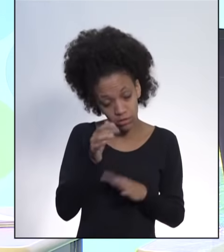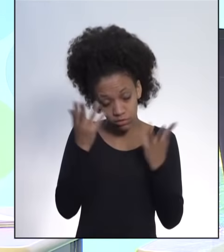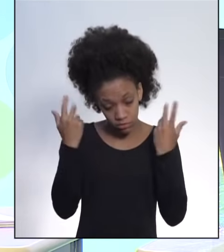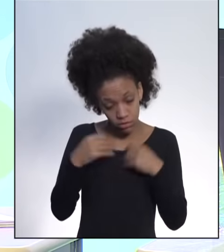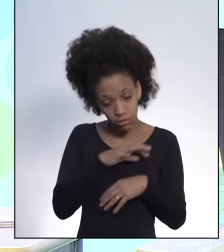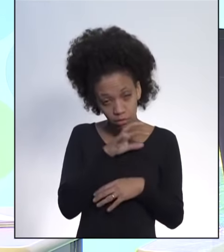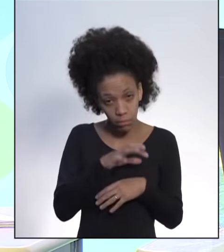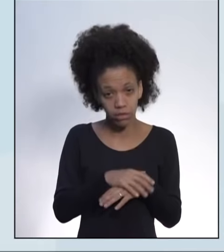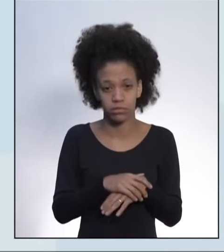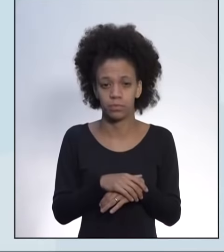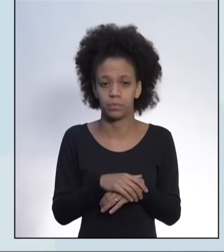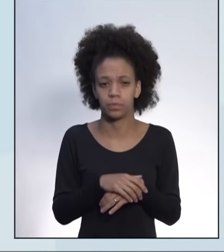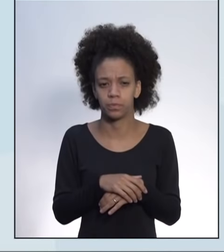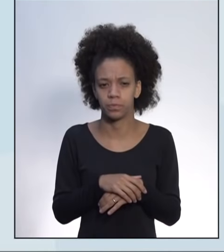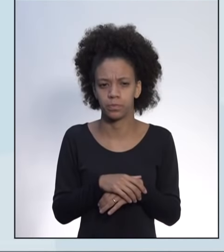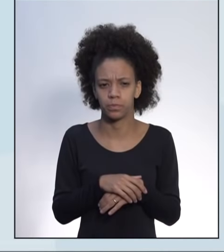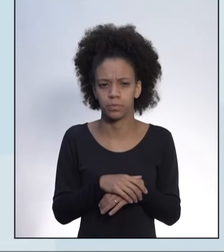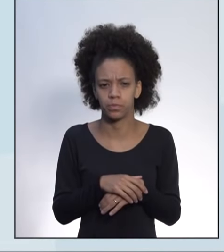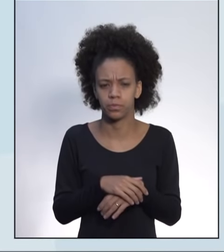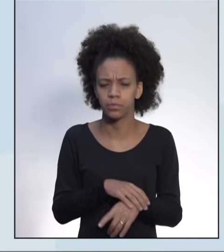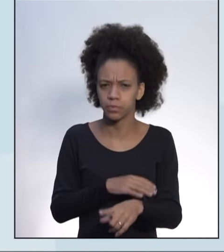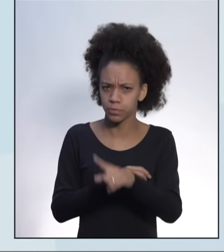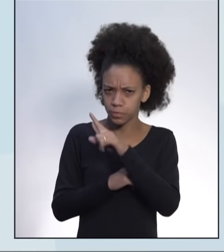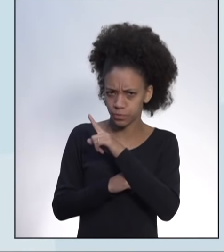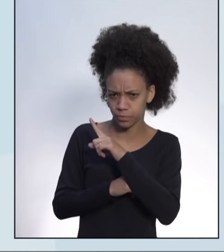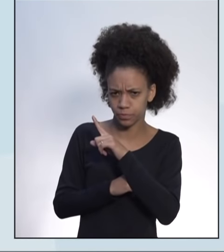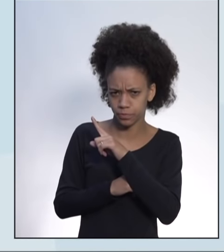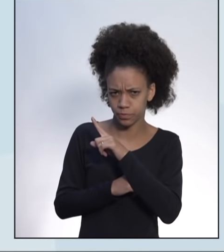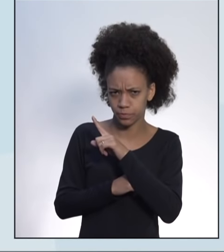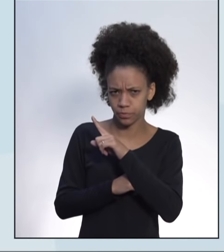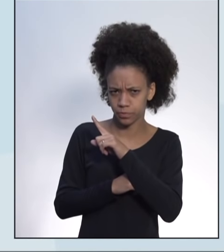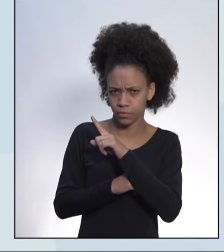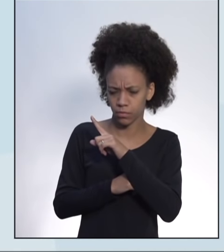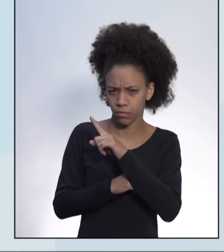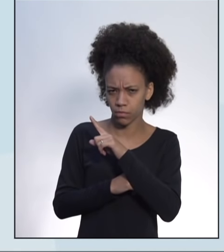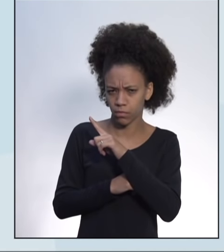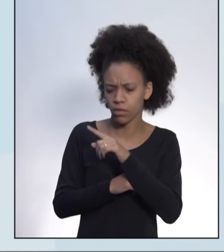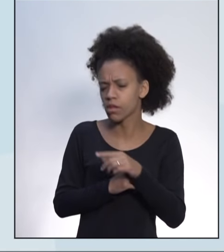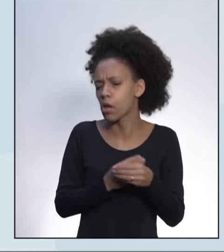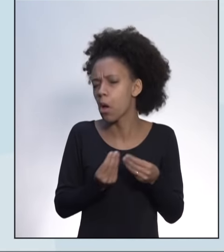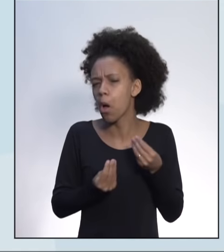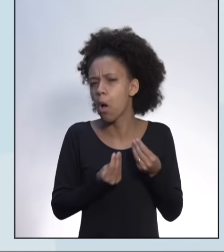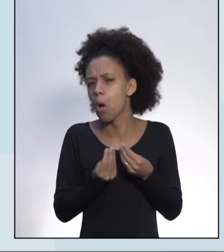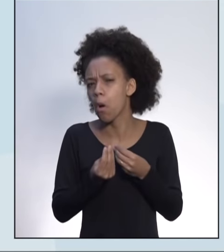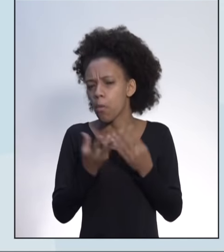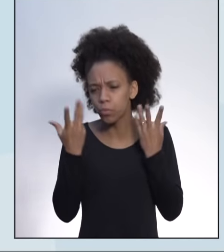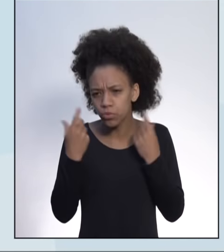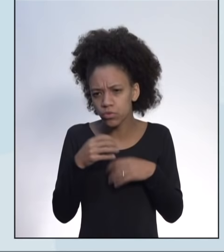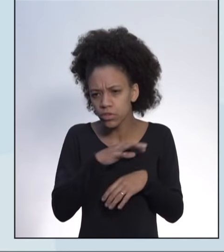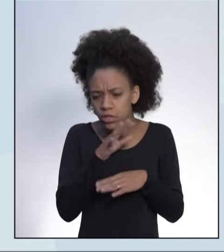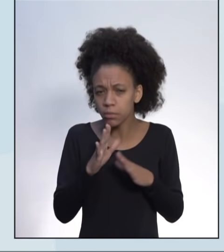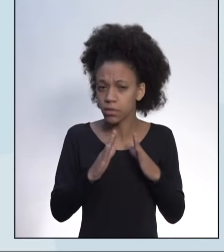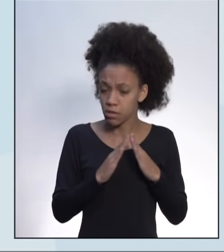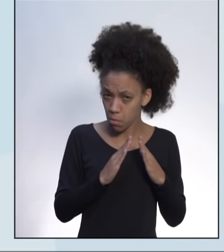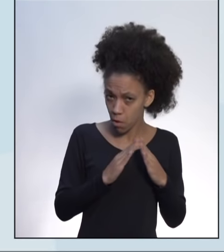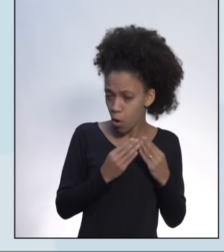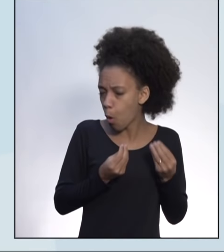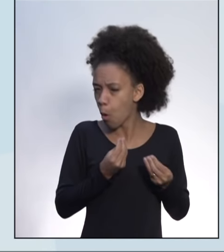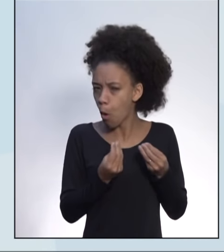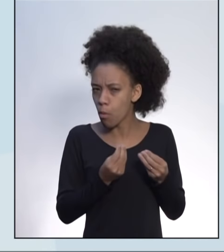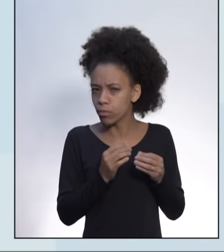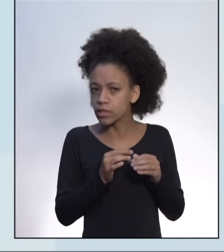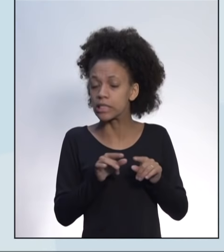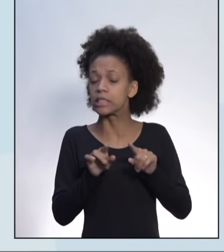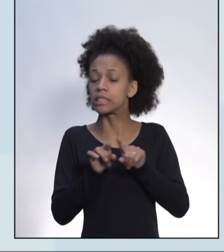animais ou animais work and live together como é que os animais moram e trabalham